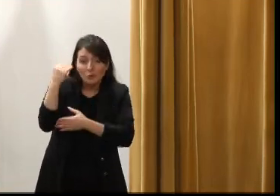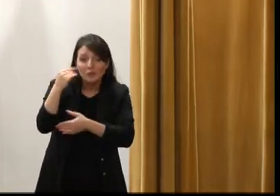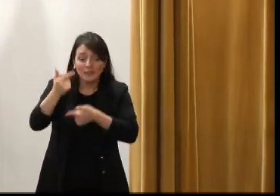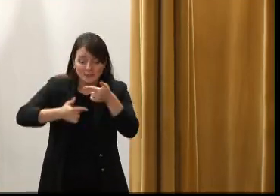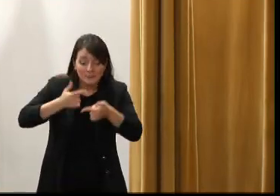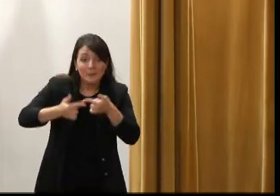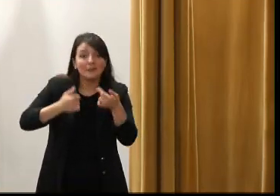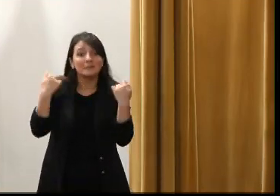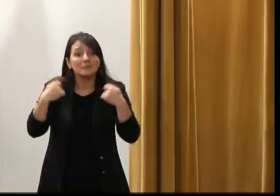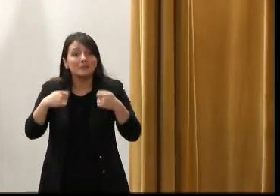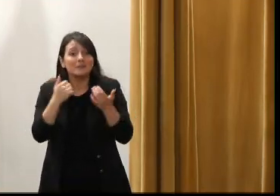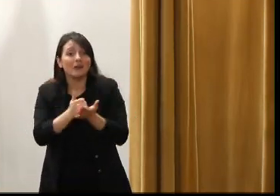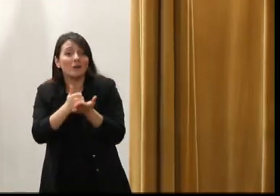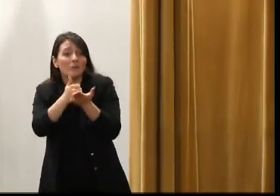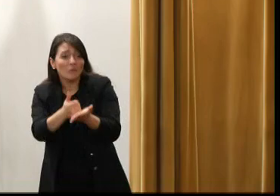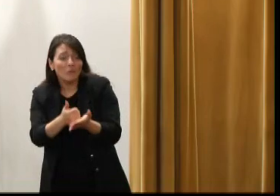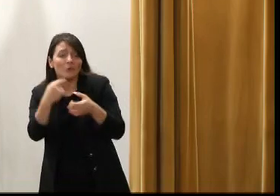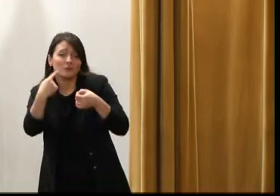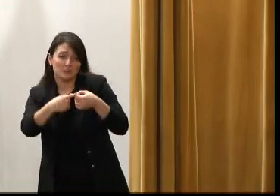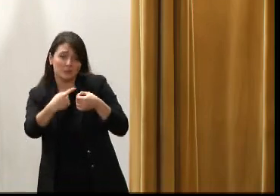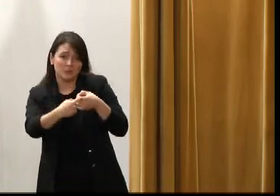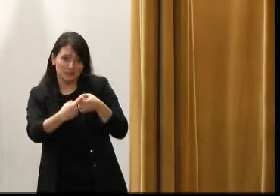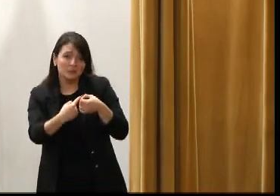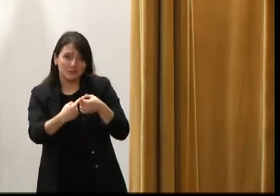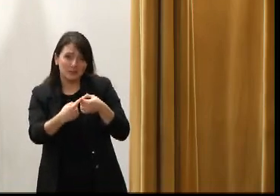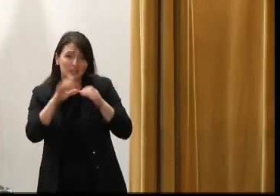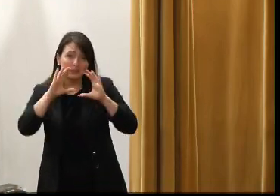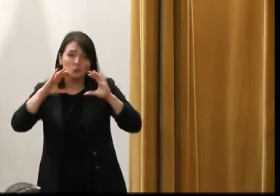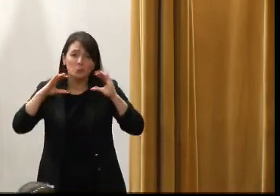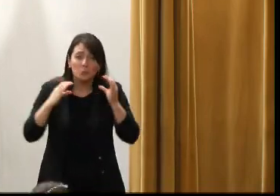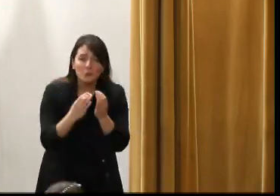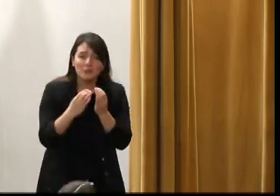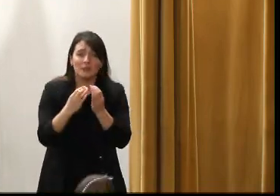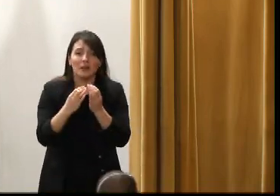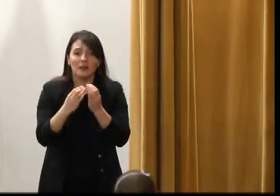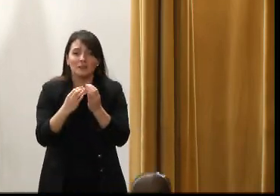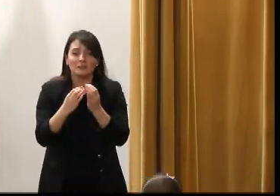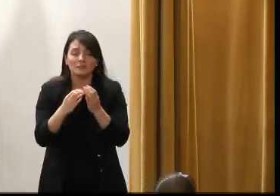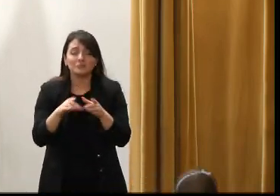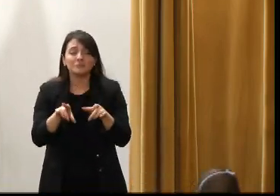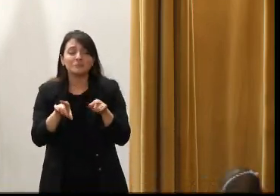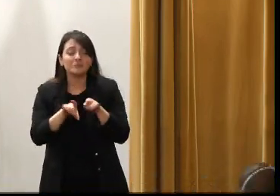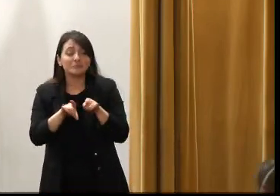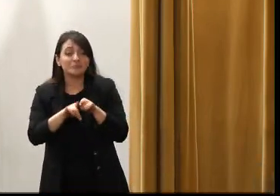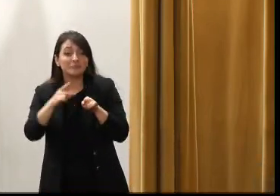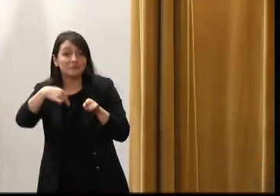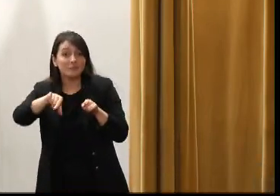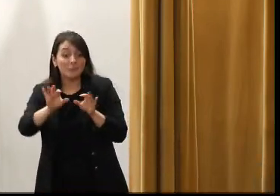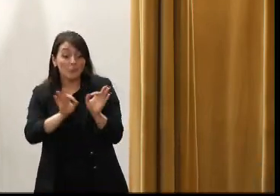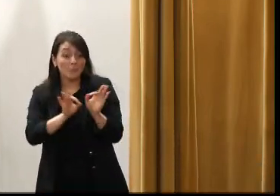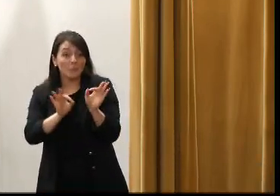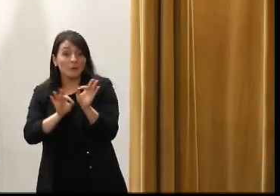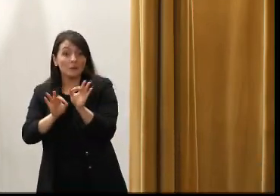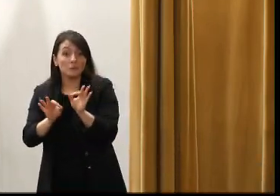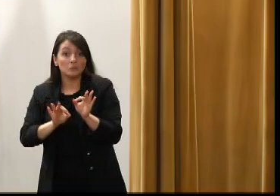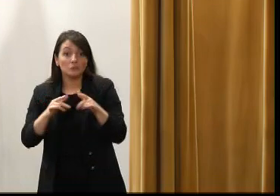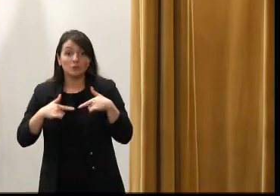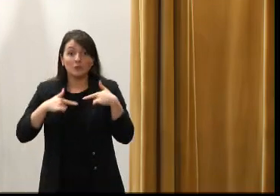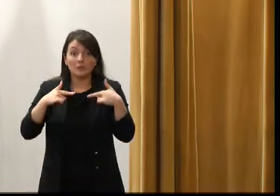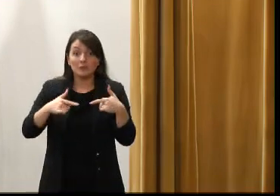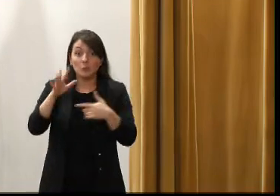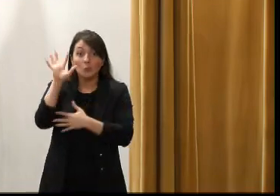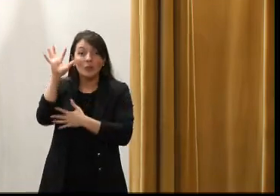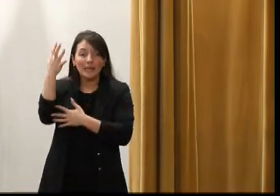de apoio da cidade, da comunidade. Por exemplo, o plano de ação climática que